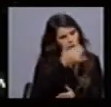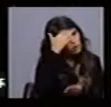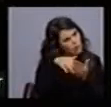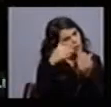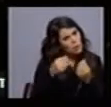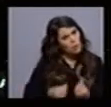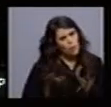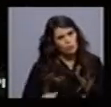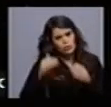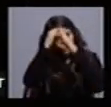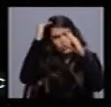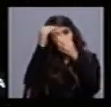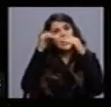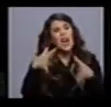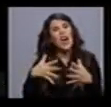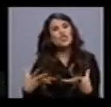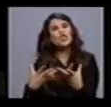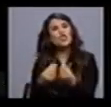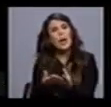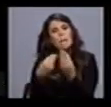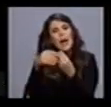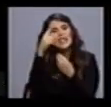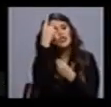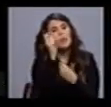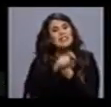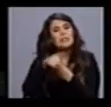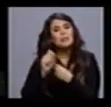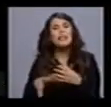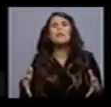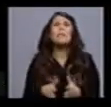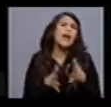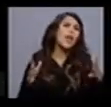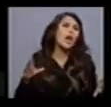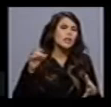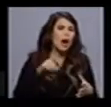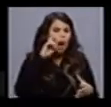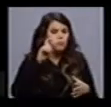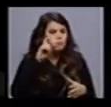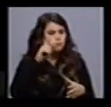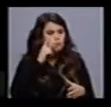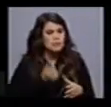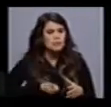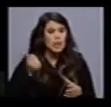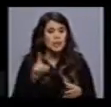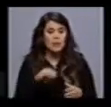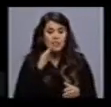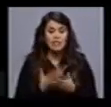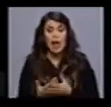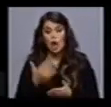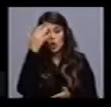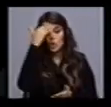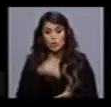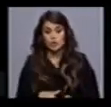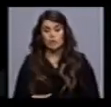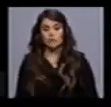se agora juntarmos uma outra semente de uma espécie que é ainda maior e mais protegida? Então chegaram à conclusão que as